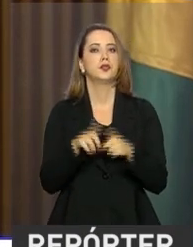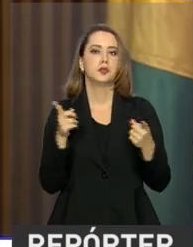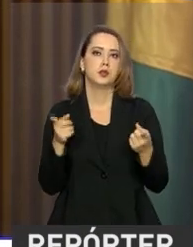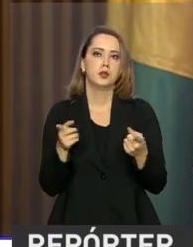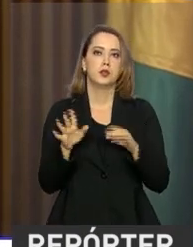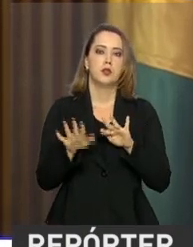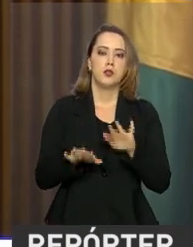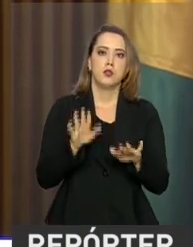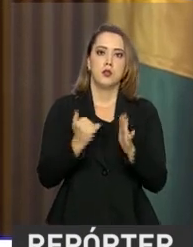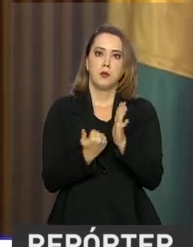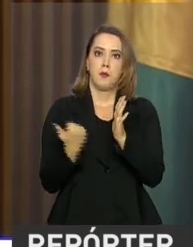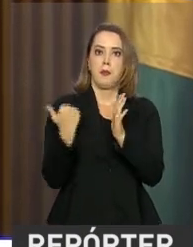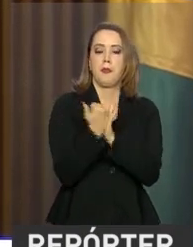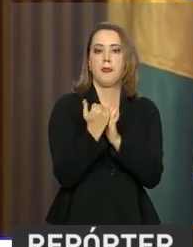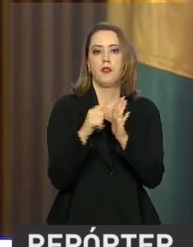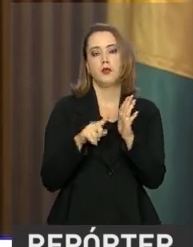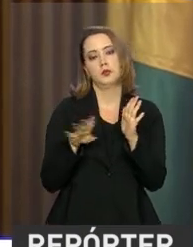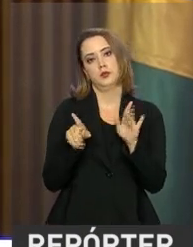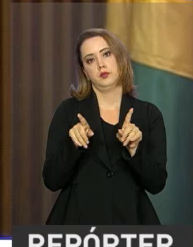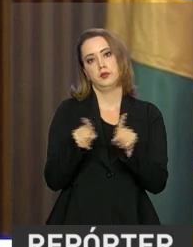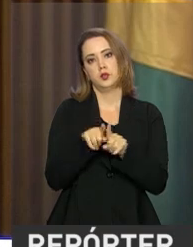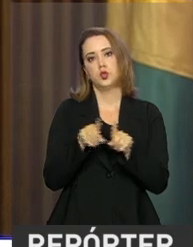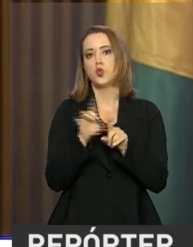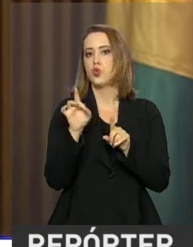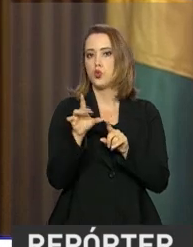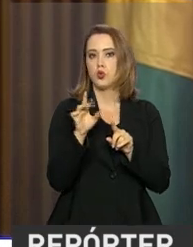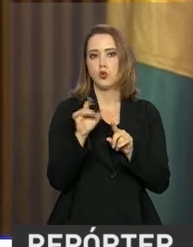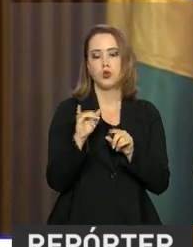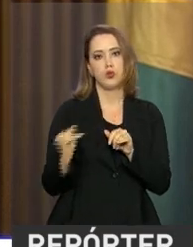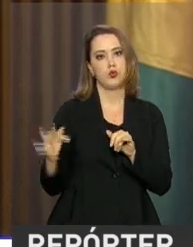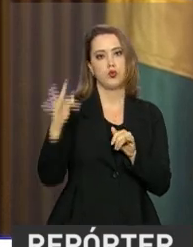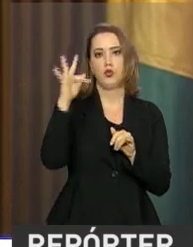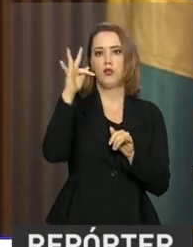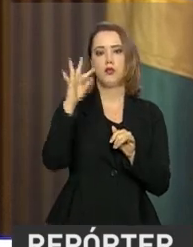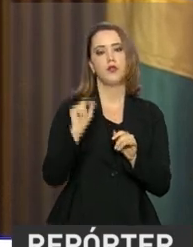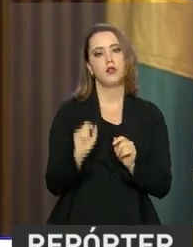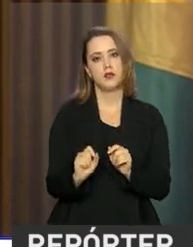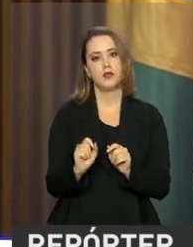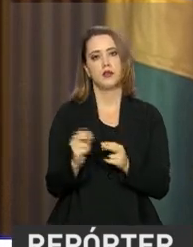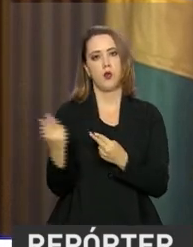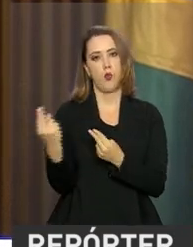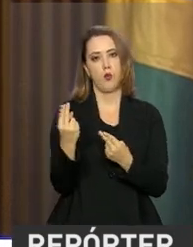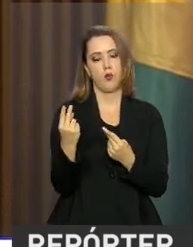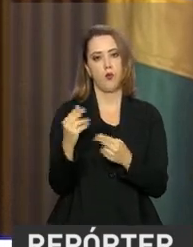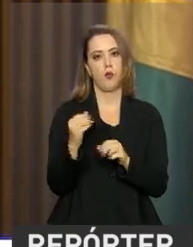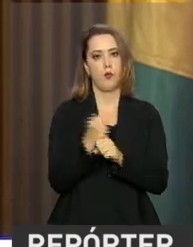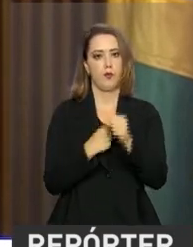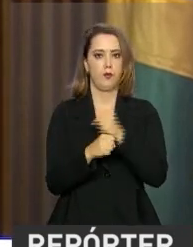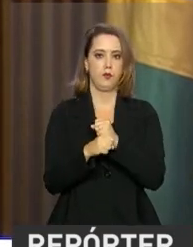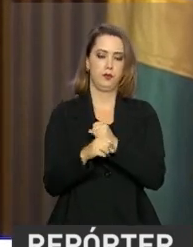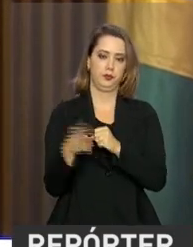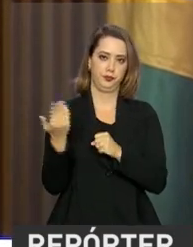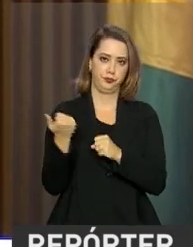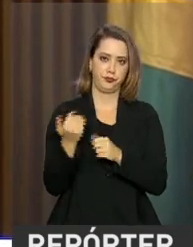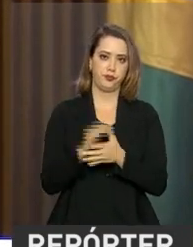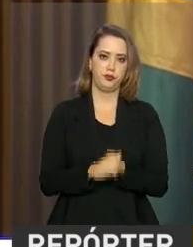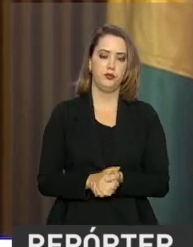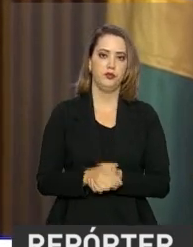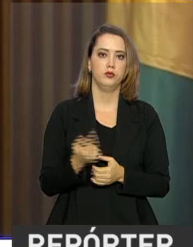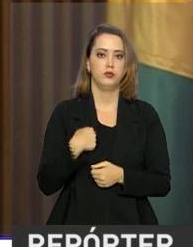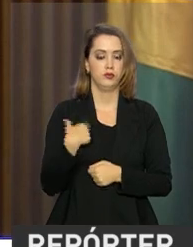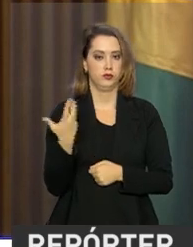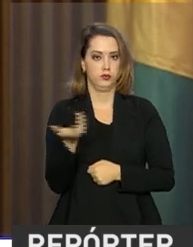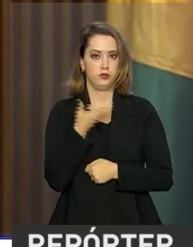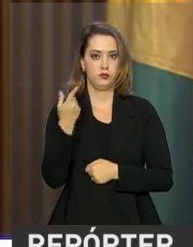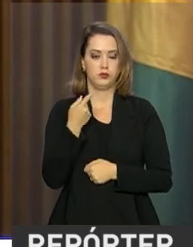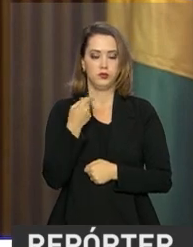assim aument apenas em Face da inflação do ano anterior eu quero eh